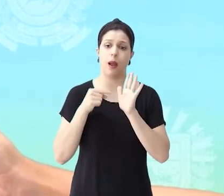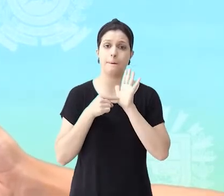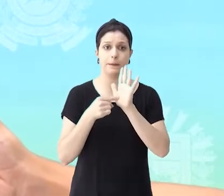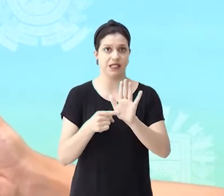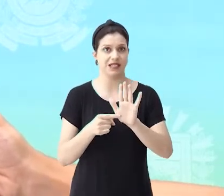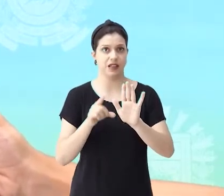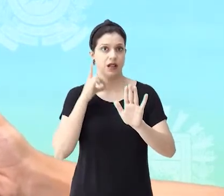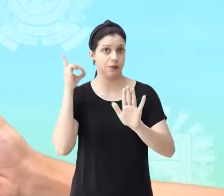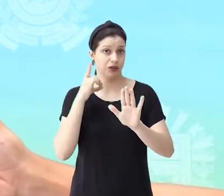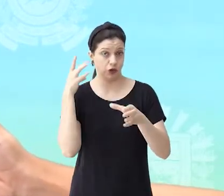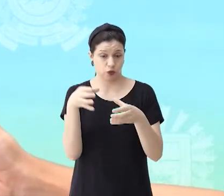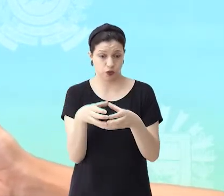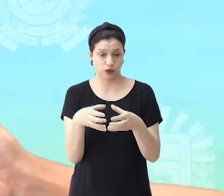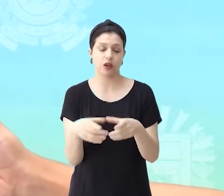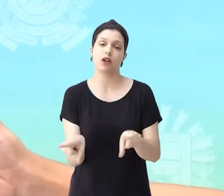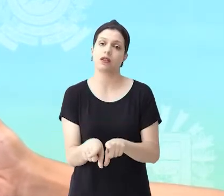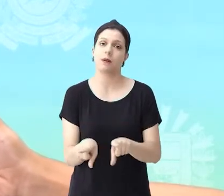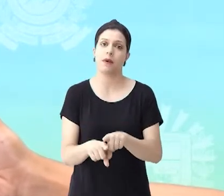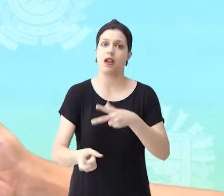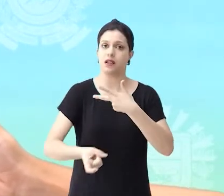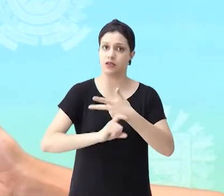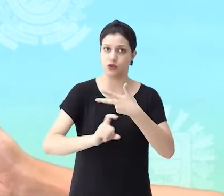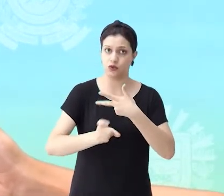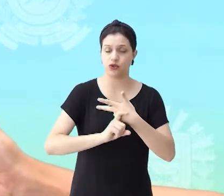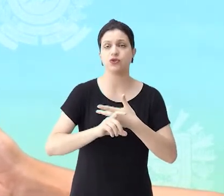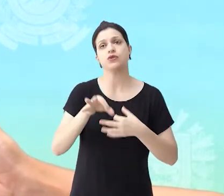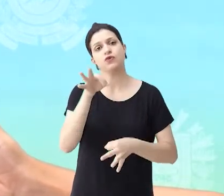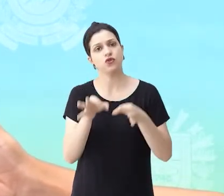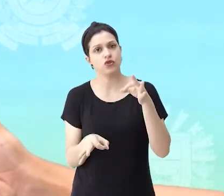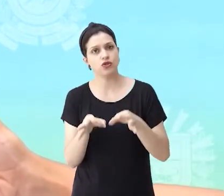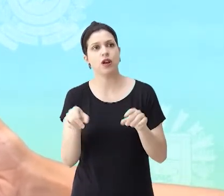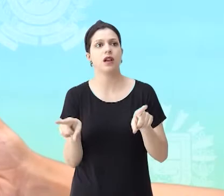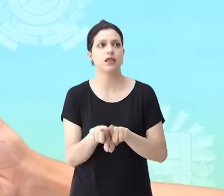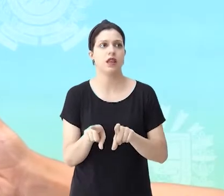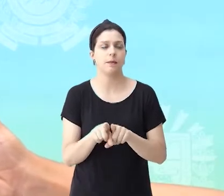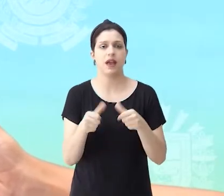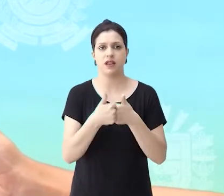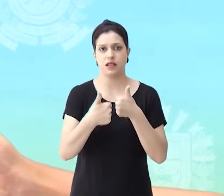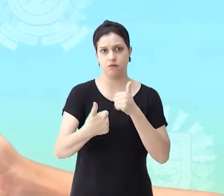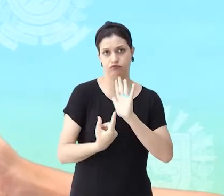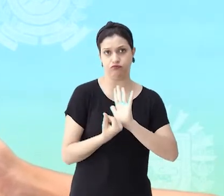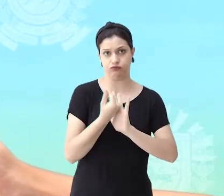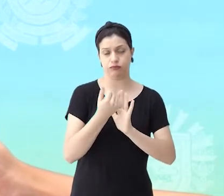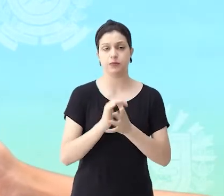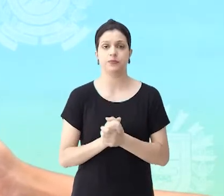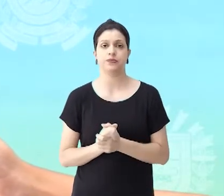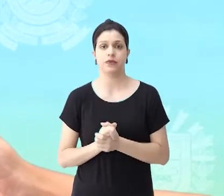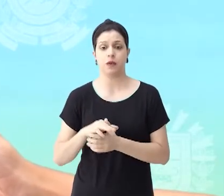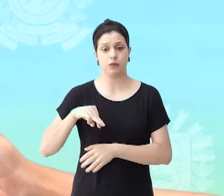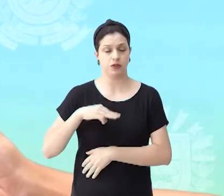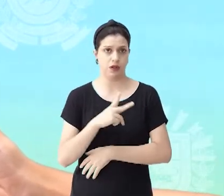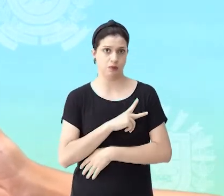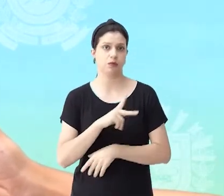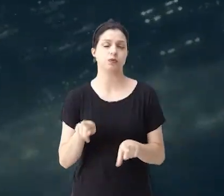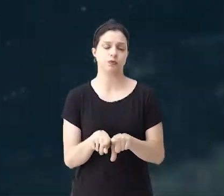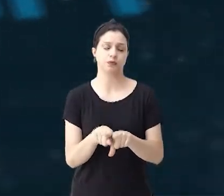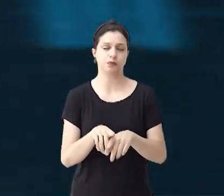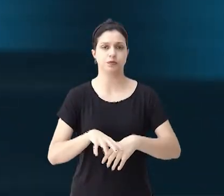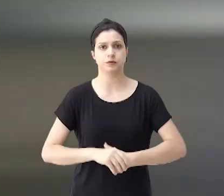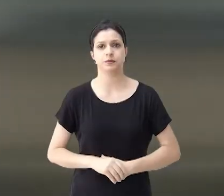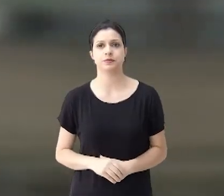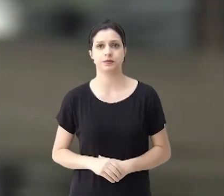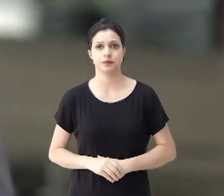nobres parlamentares, apresentados pelo Executivo, pelo Poder Judiciário, pelo Tribunal de Contas, pelo Ministério